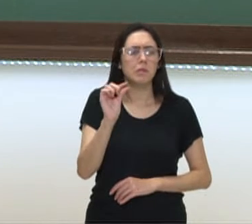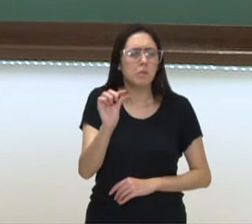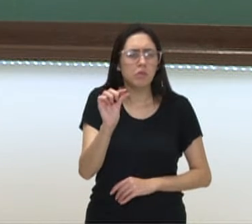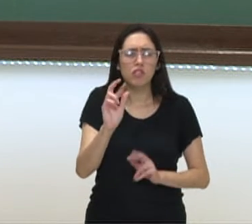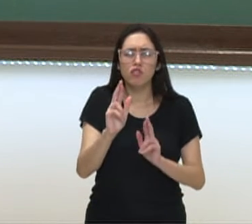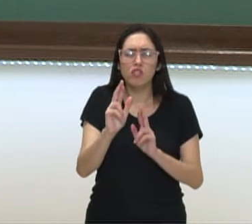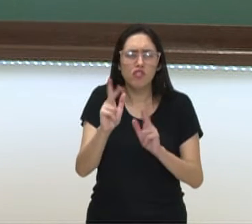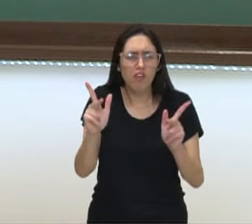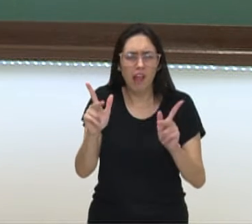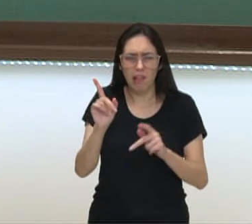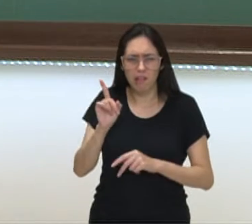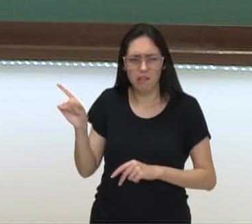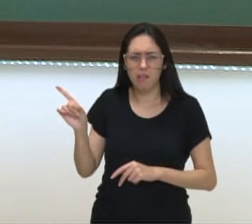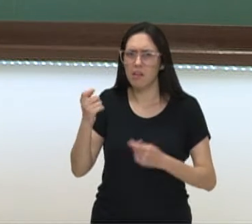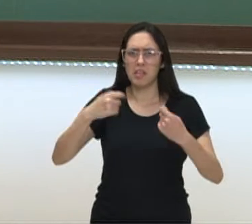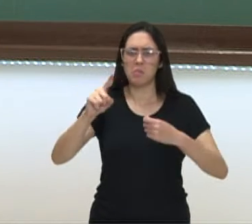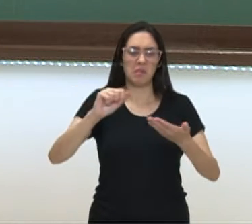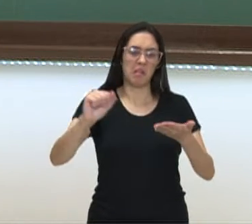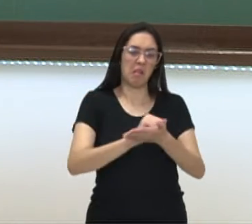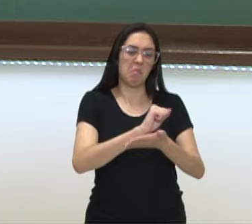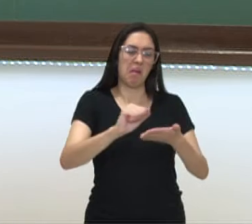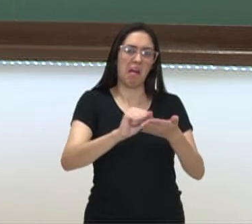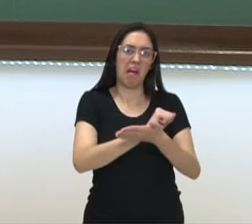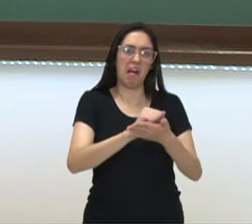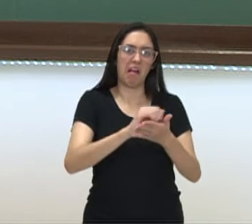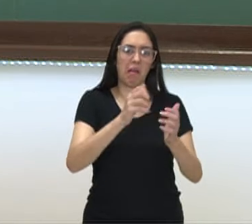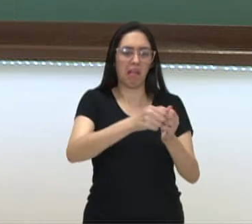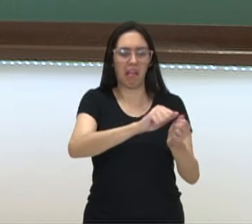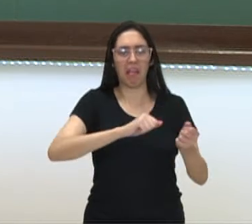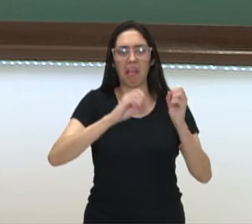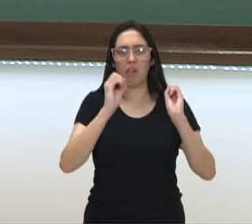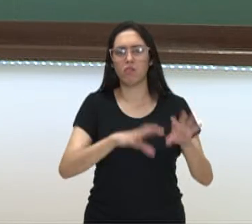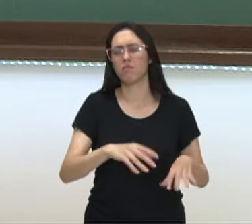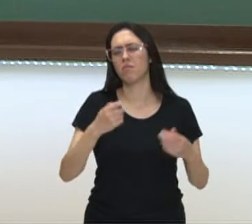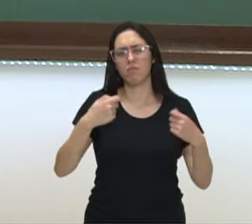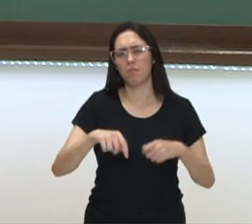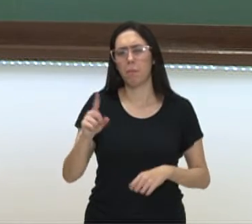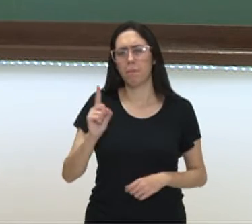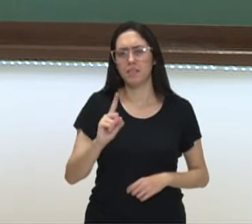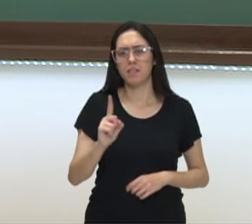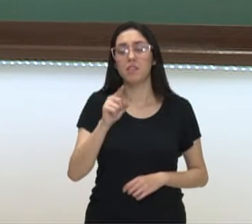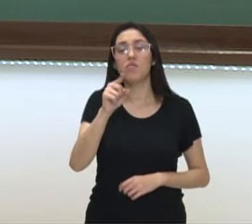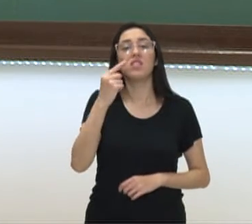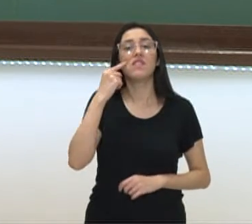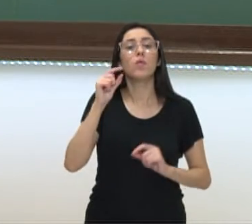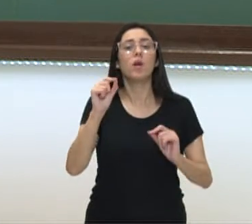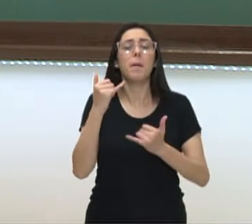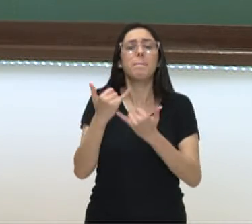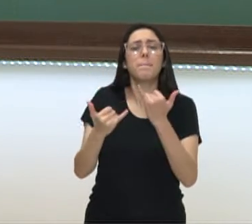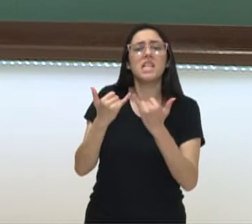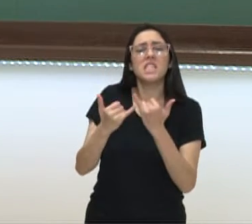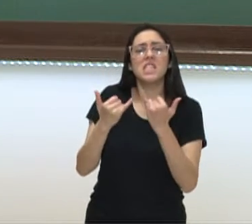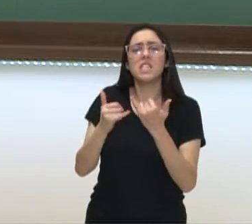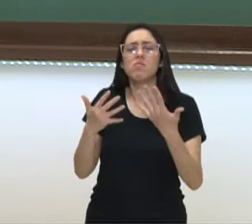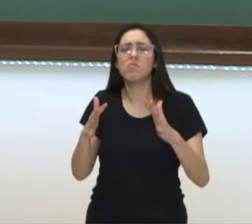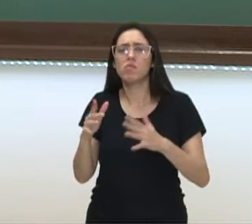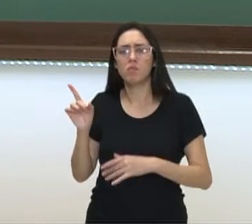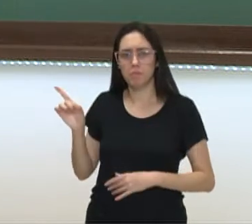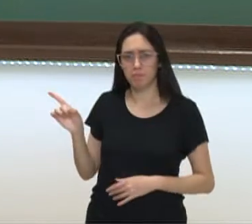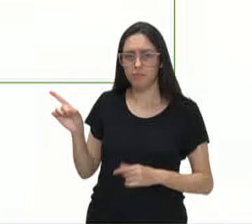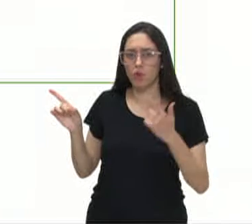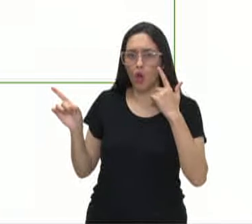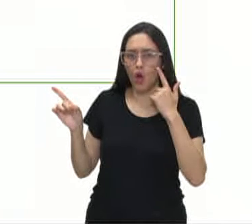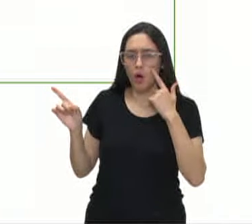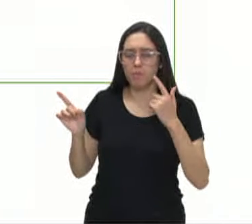para você, não arranque a folha, não saia apagando tudo. Vamos conferir, ver se a ideia central está de acordo. Então dá uma olhada aqui, ó.